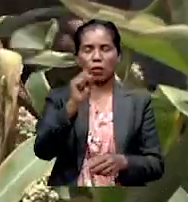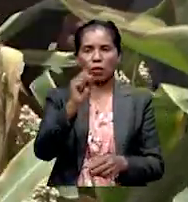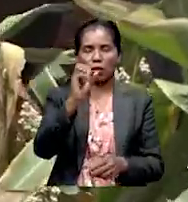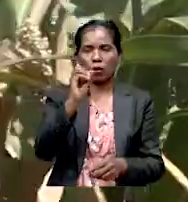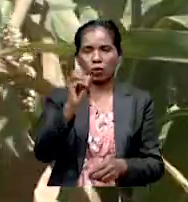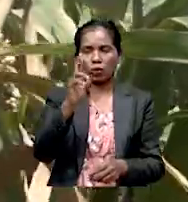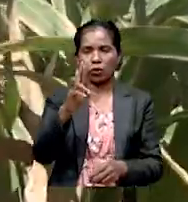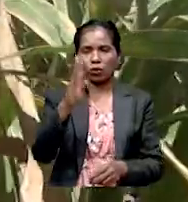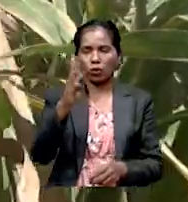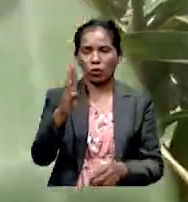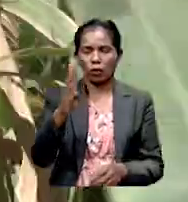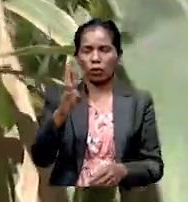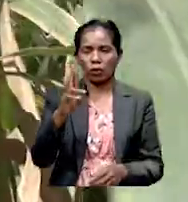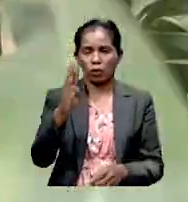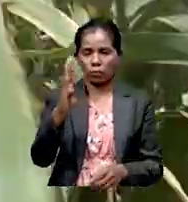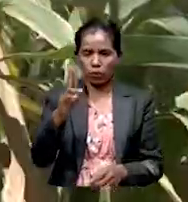nessa